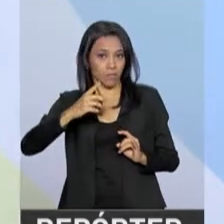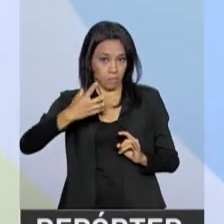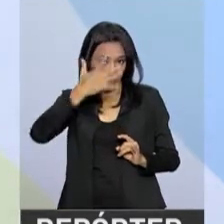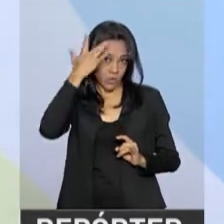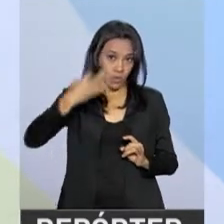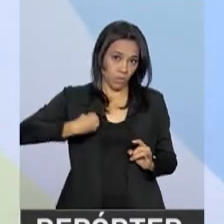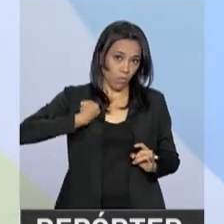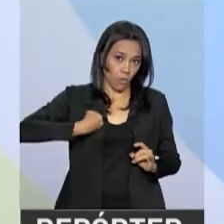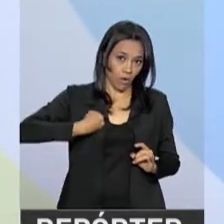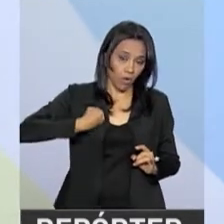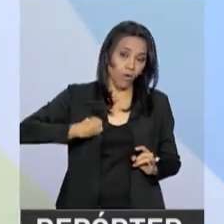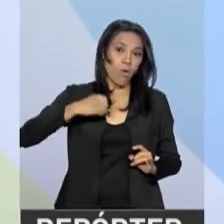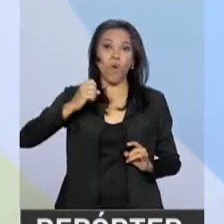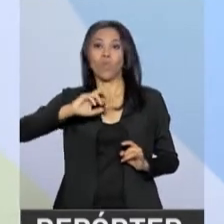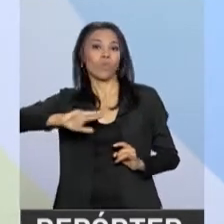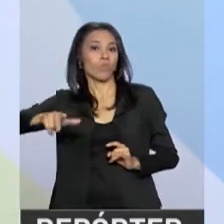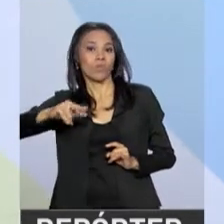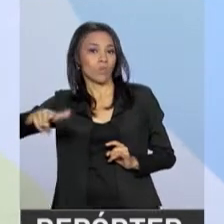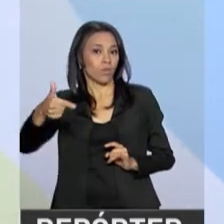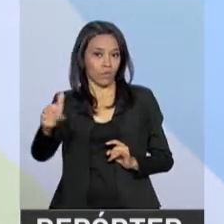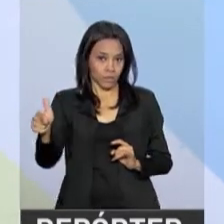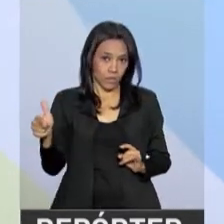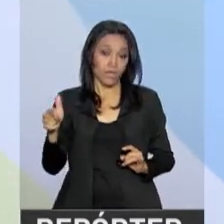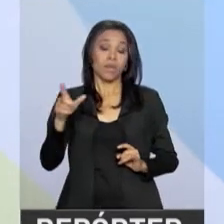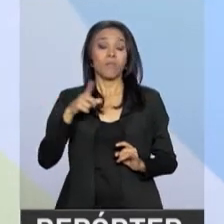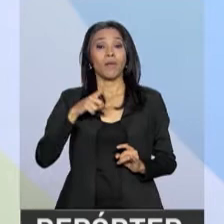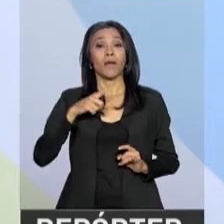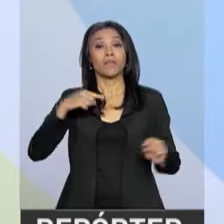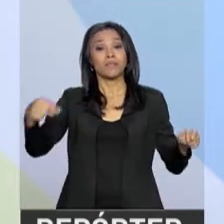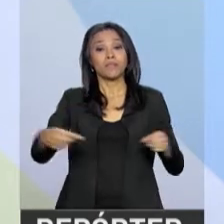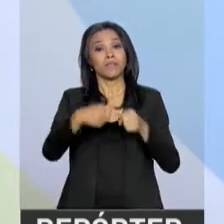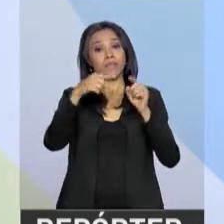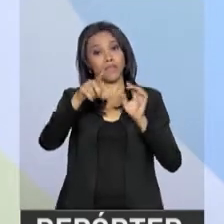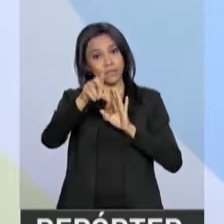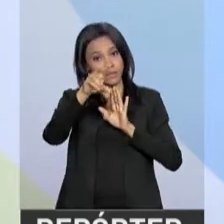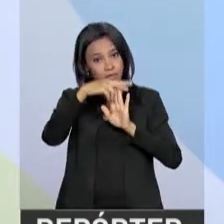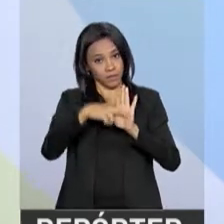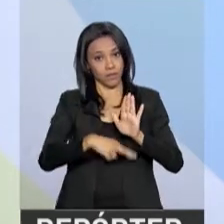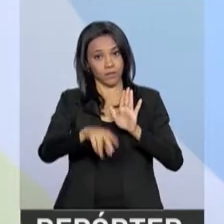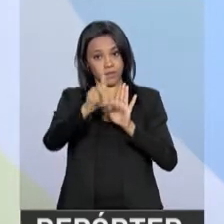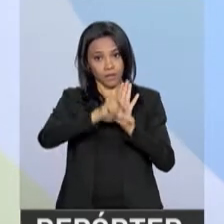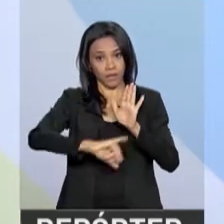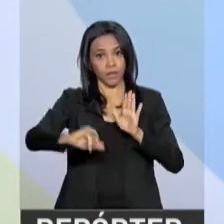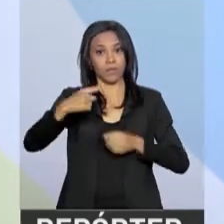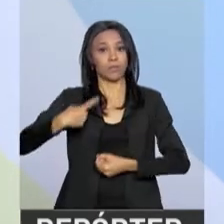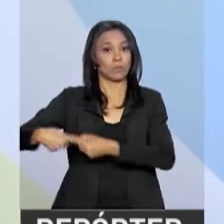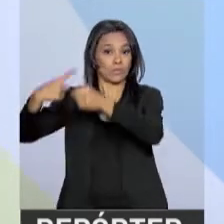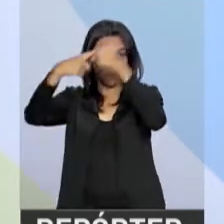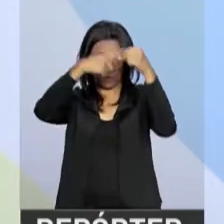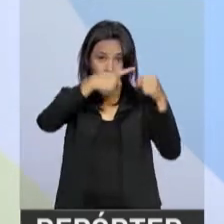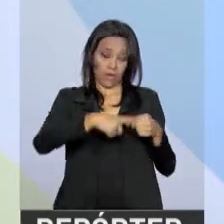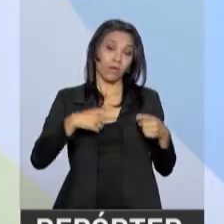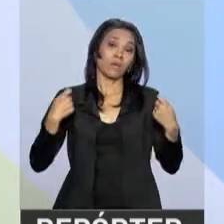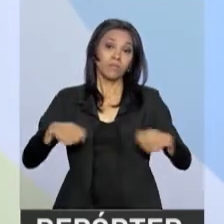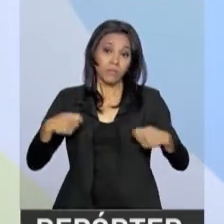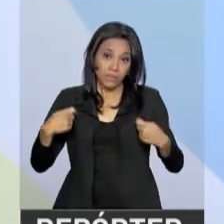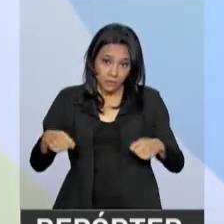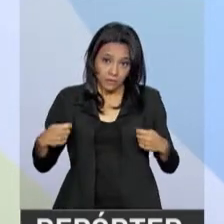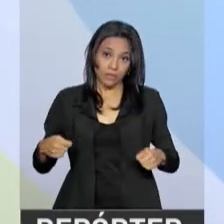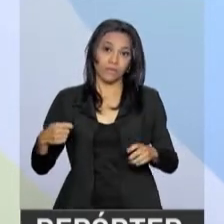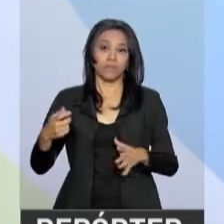legislação municipal, o que é fundamental, porque existe uma legislação do Corpo de Bombeiros, de todas as regularizações com a